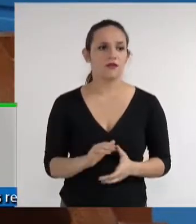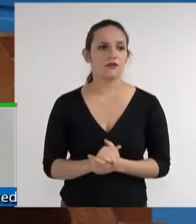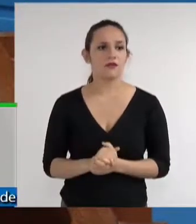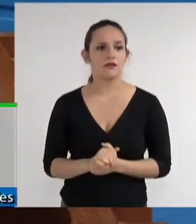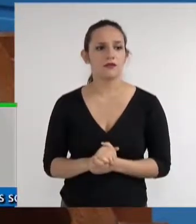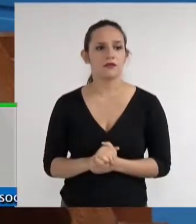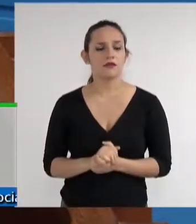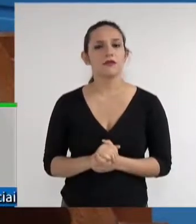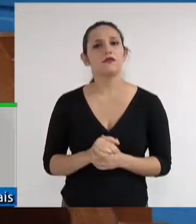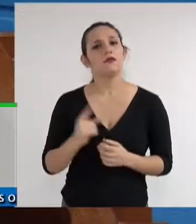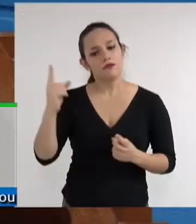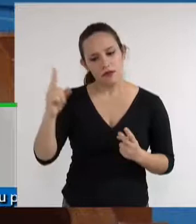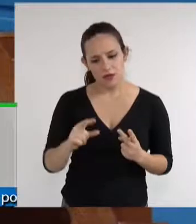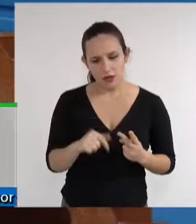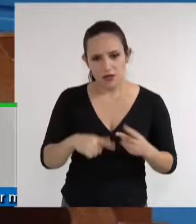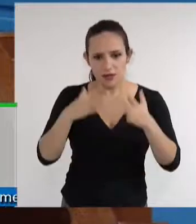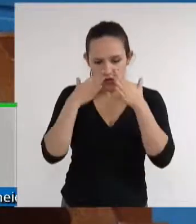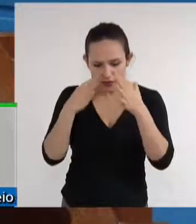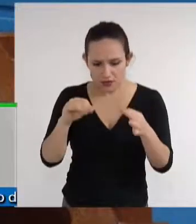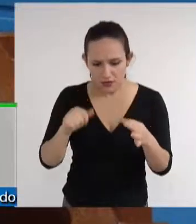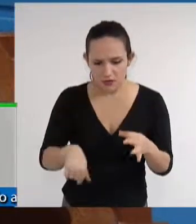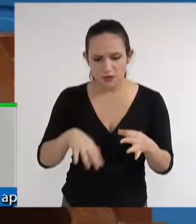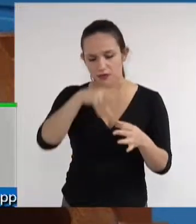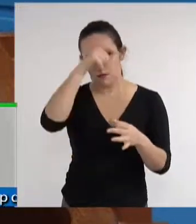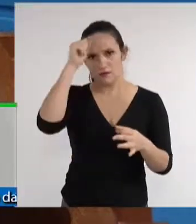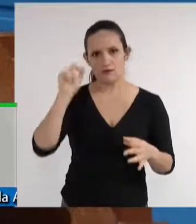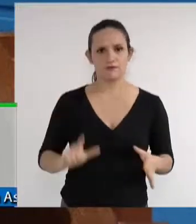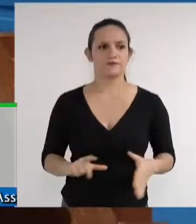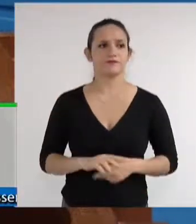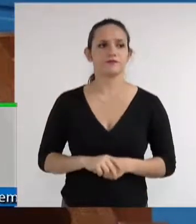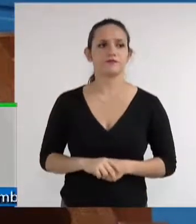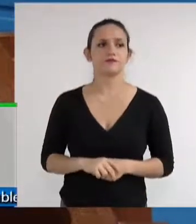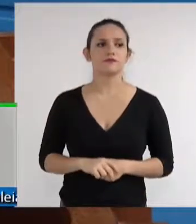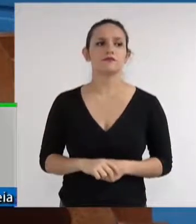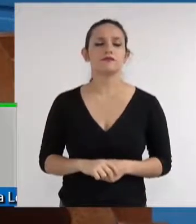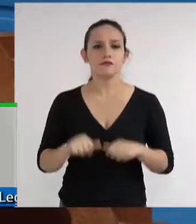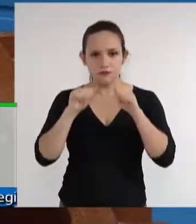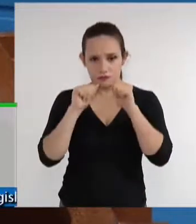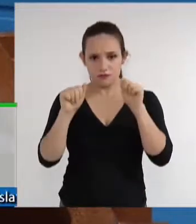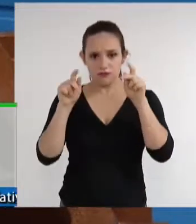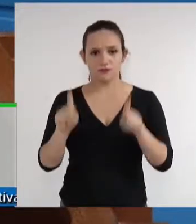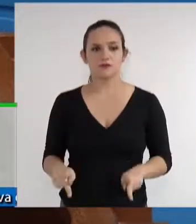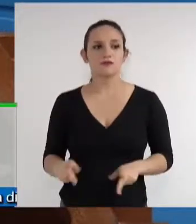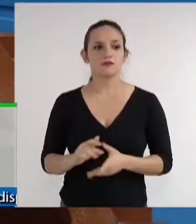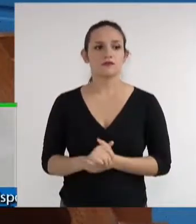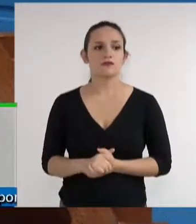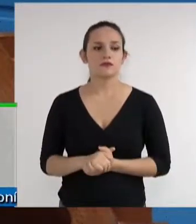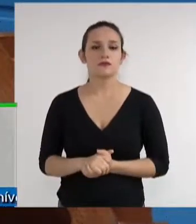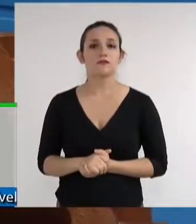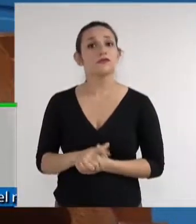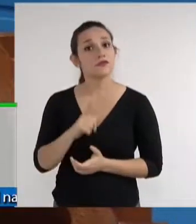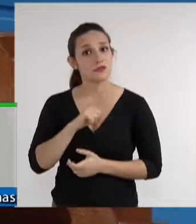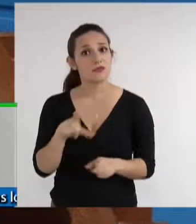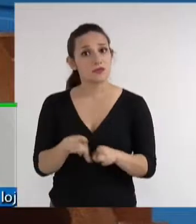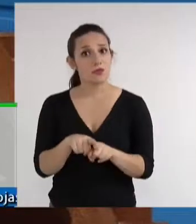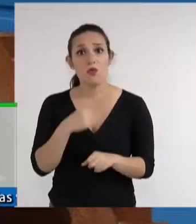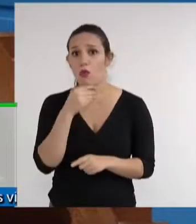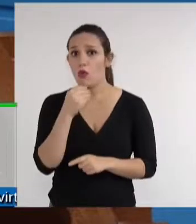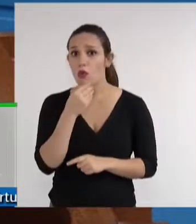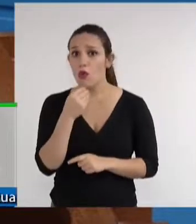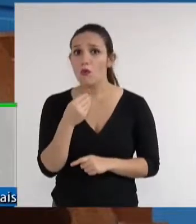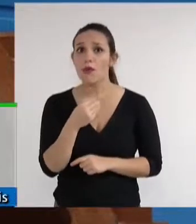atividades, mas que também estavam atentos em relação à audiência pública, e com a presença do próprio ministro, naquela